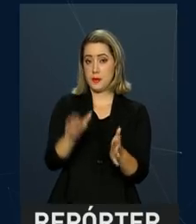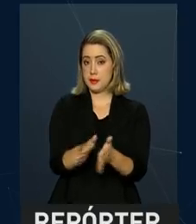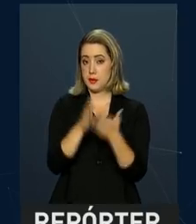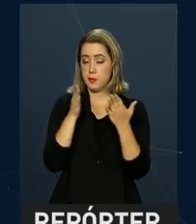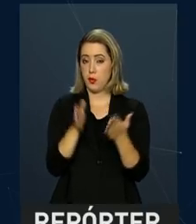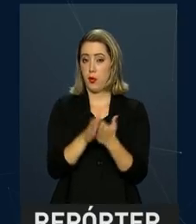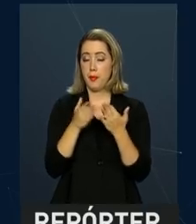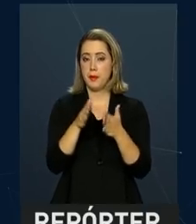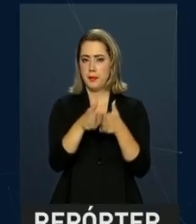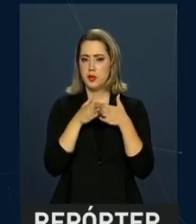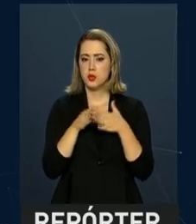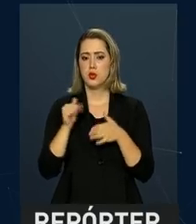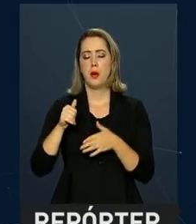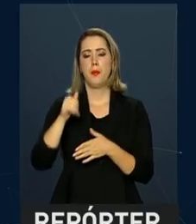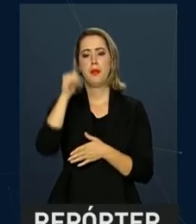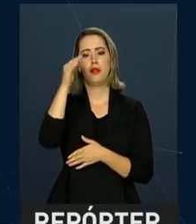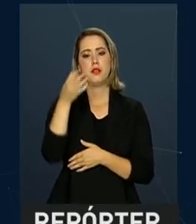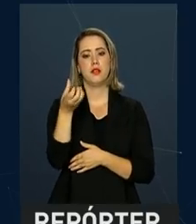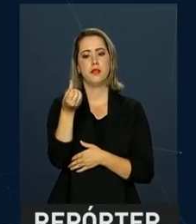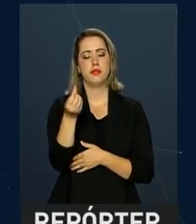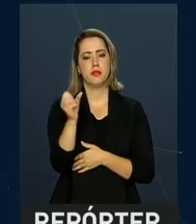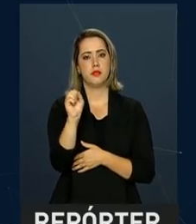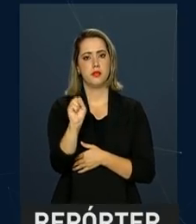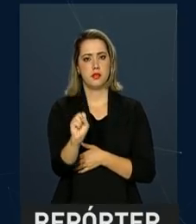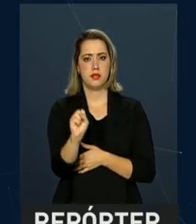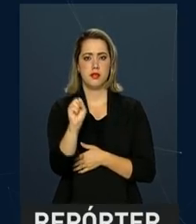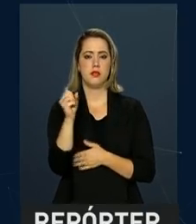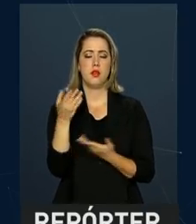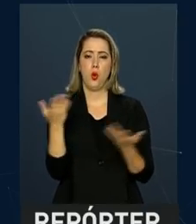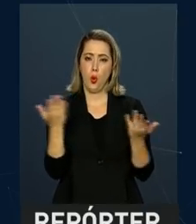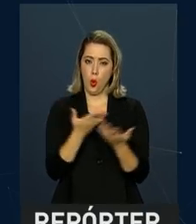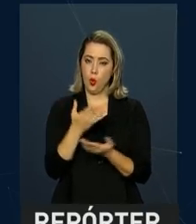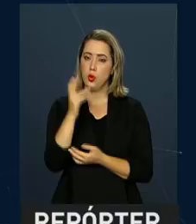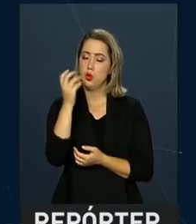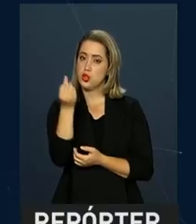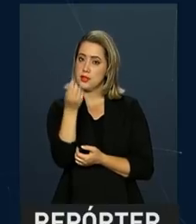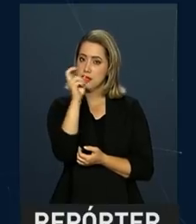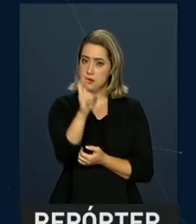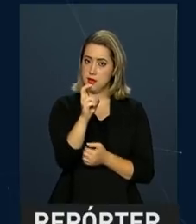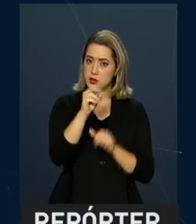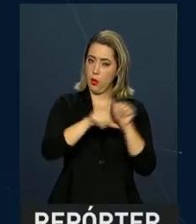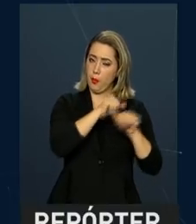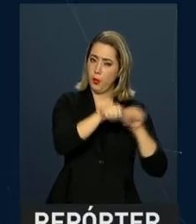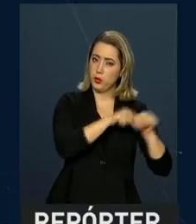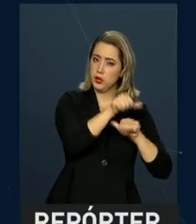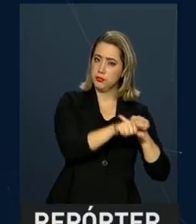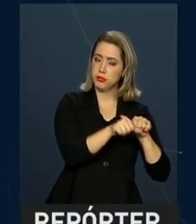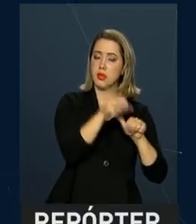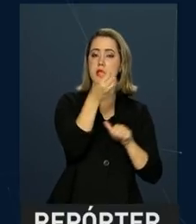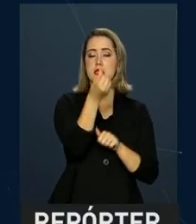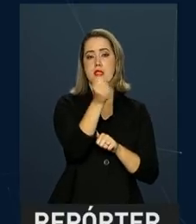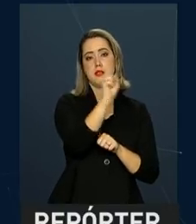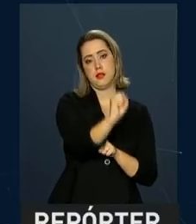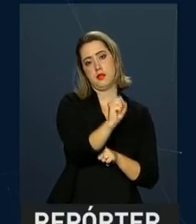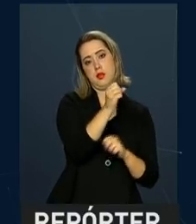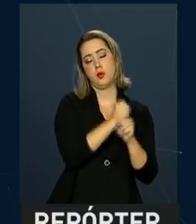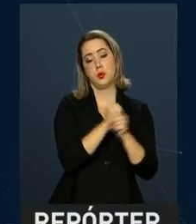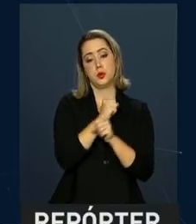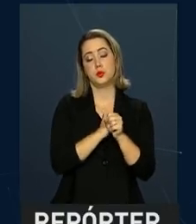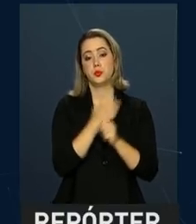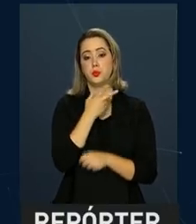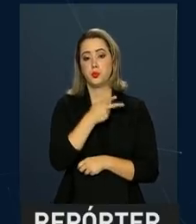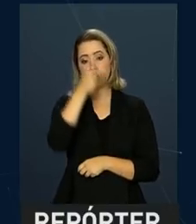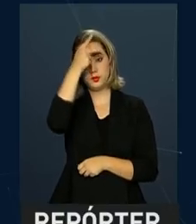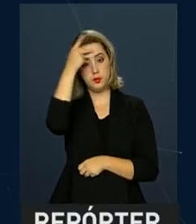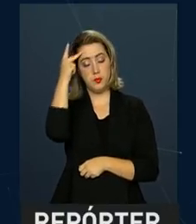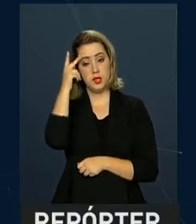benefício vai aumentar de forma gradativa dos atuais 65 para 68 anos. Trabalhadores rurais